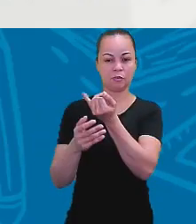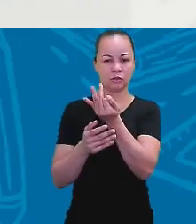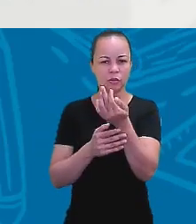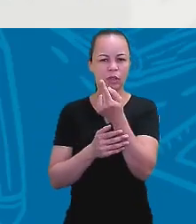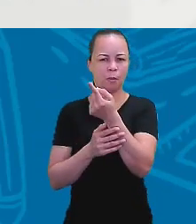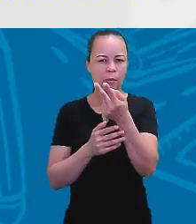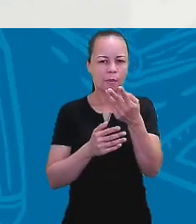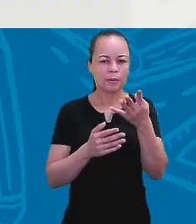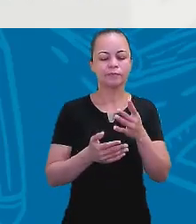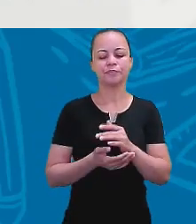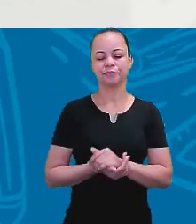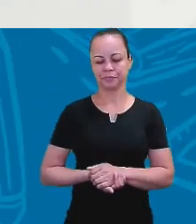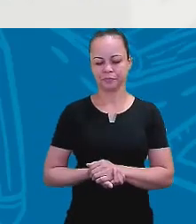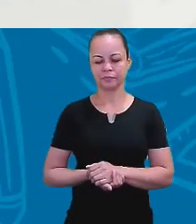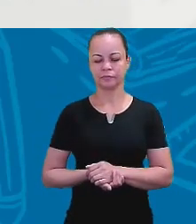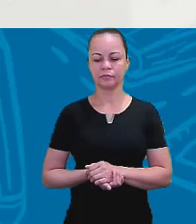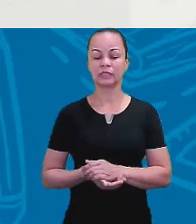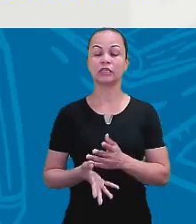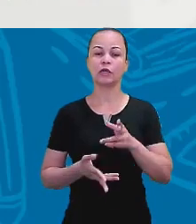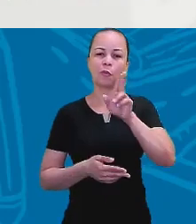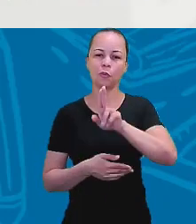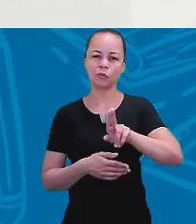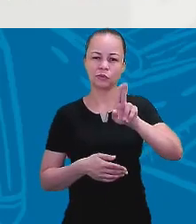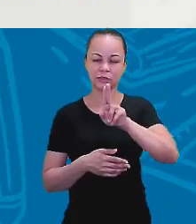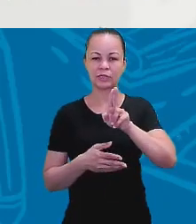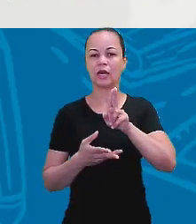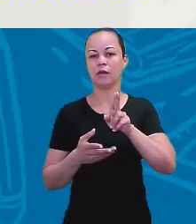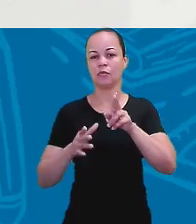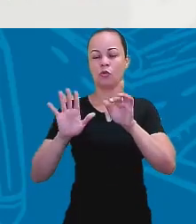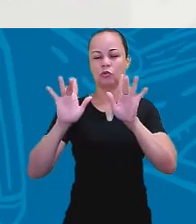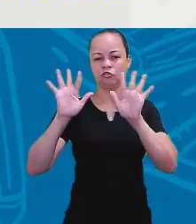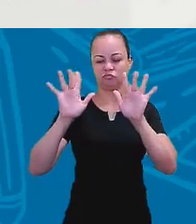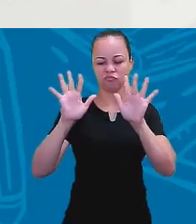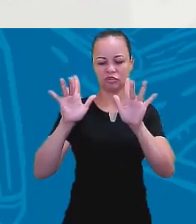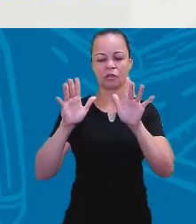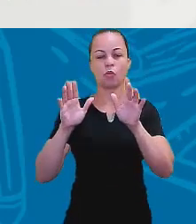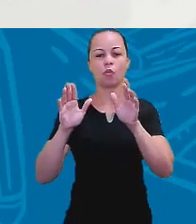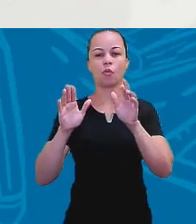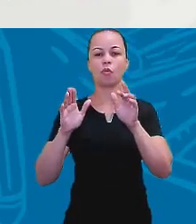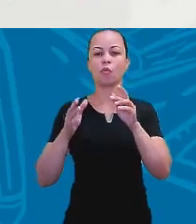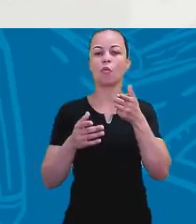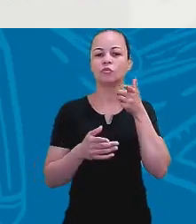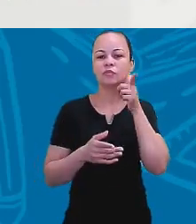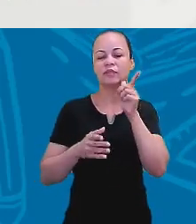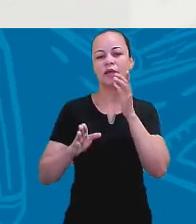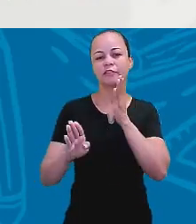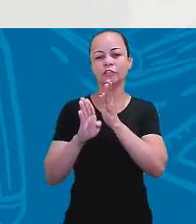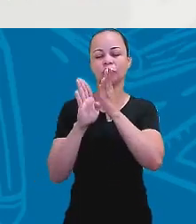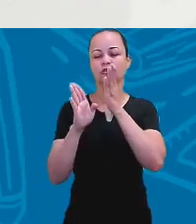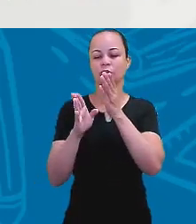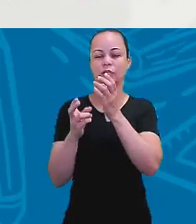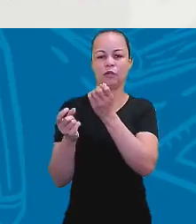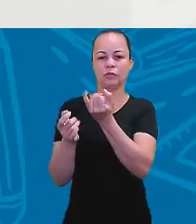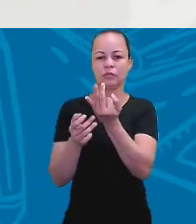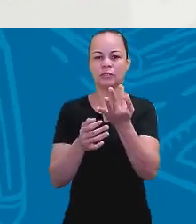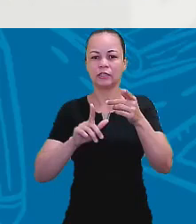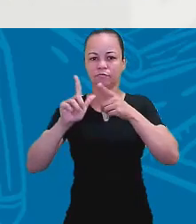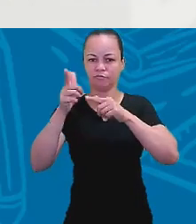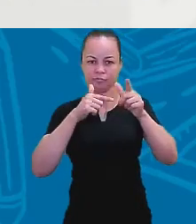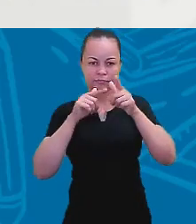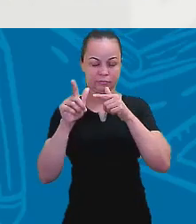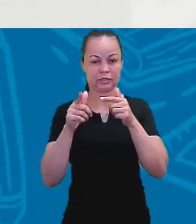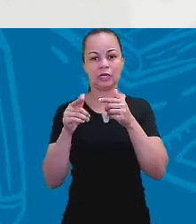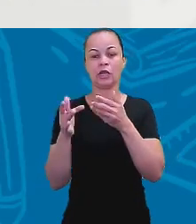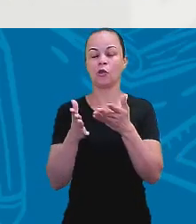por uma aí. Então, a gente usando nossos dedinhos, a gente consegue descobrir quantas estrelinhas tinham lá na história e